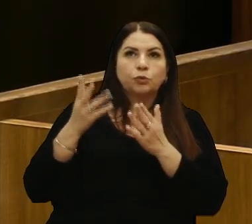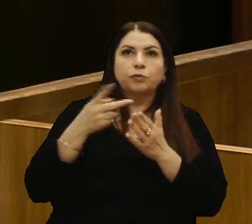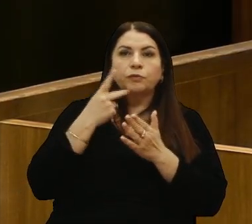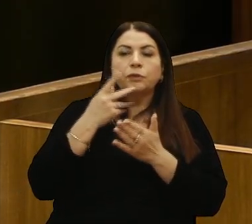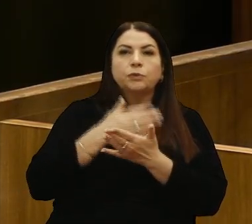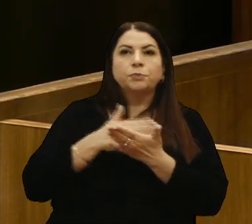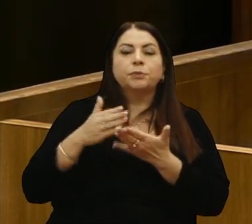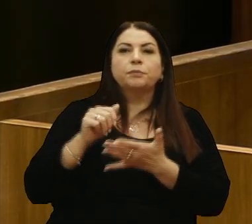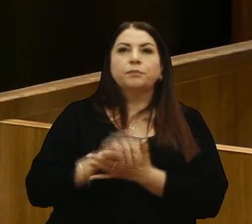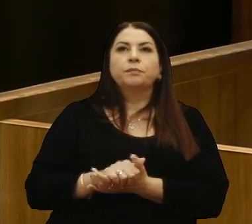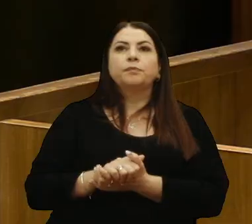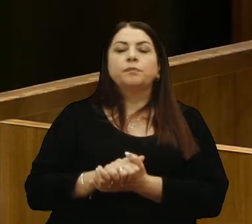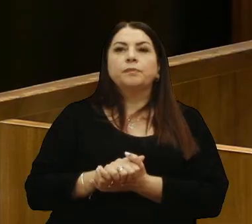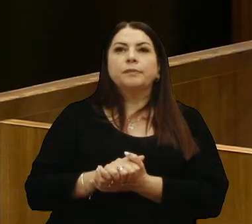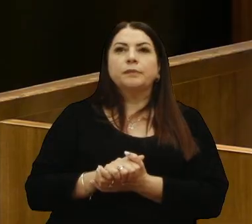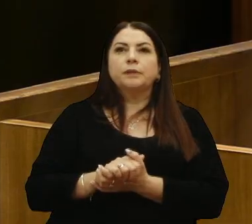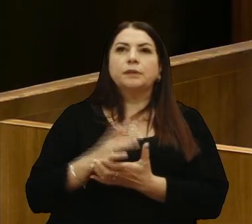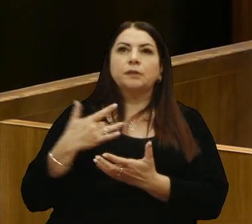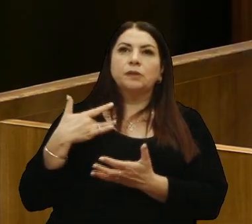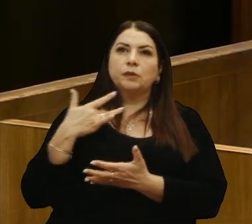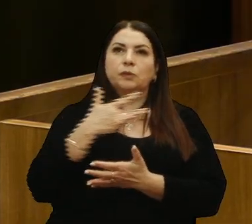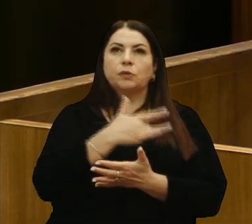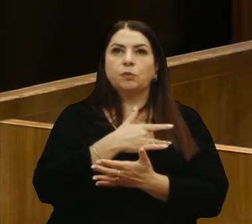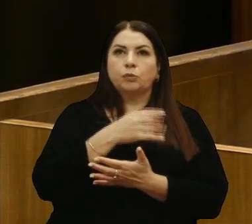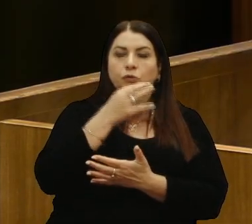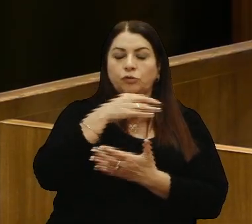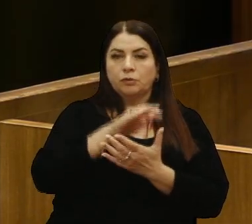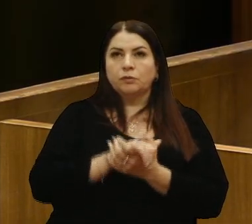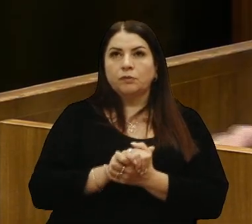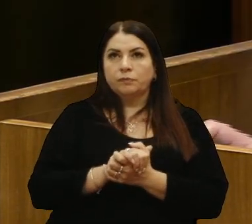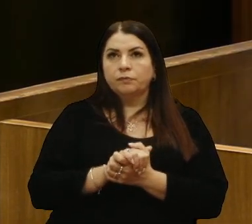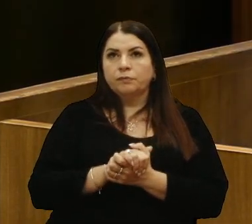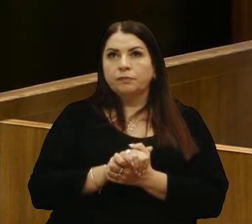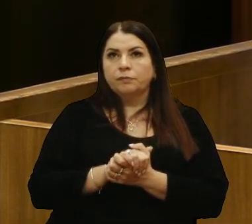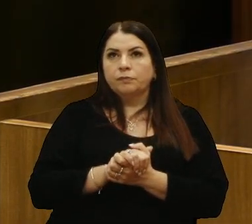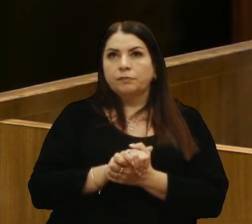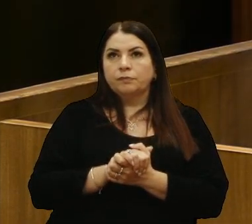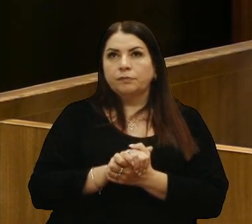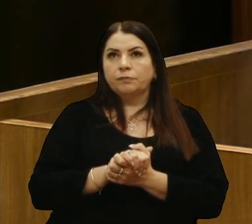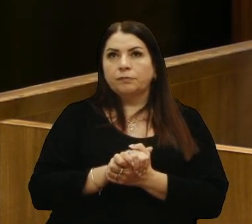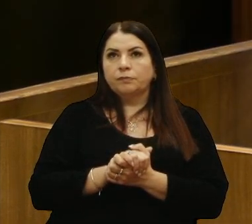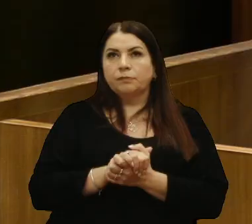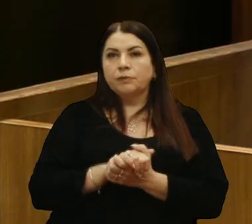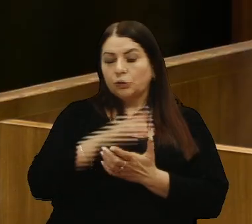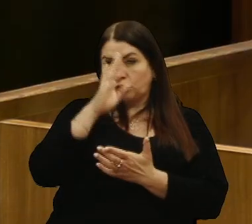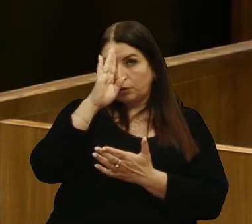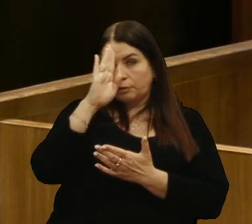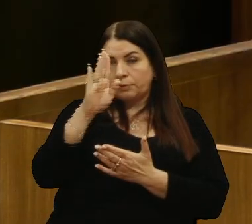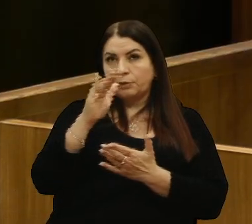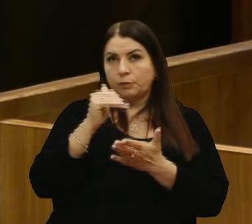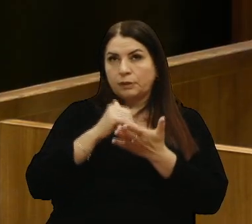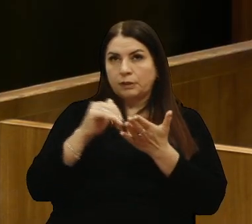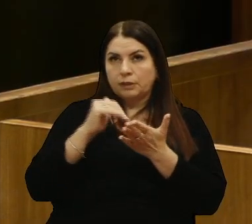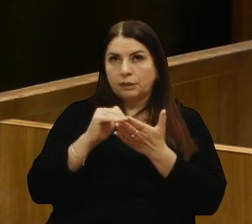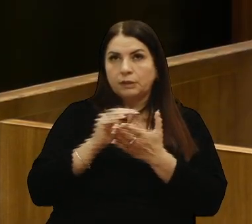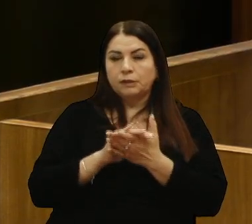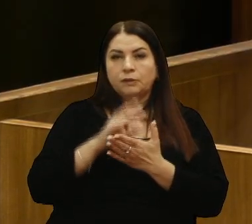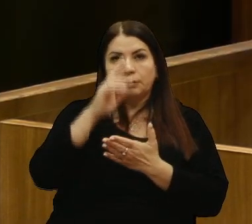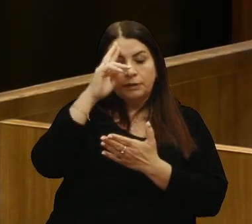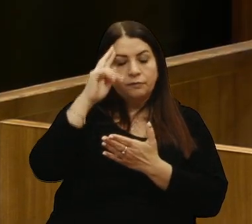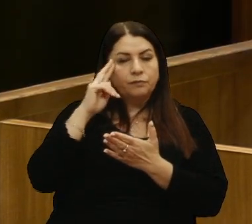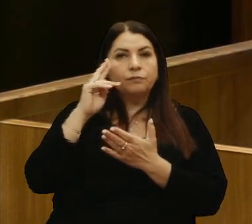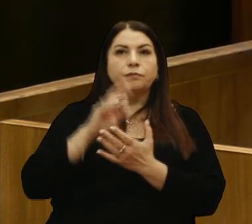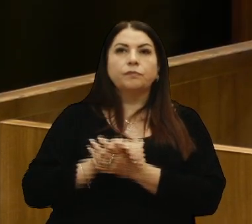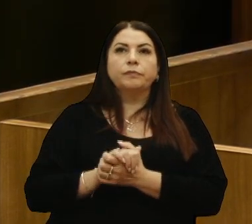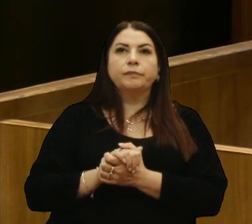começar falando sobre a saúde de Caxias do Sul e mais diretamente ao secretário Rafael